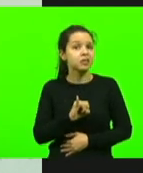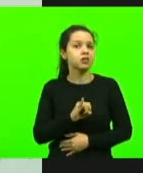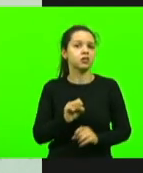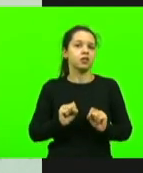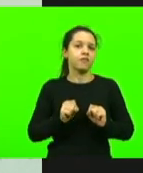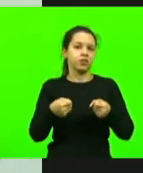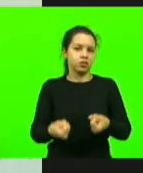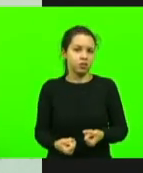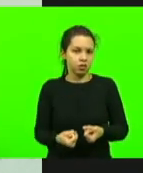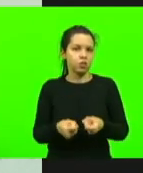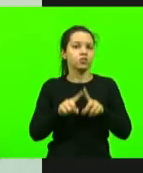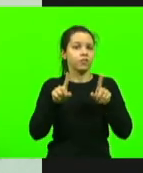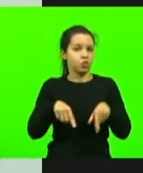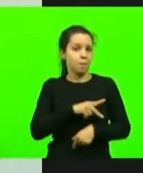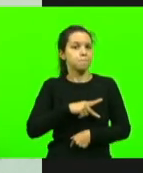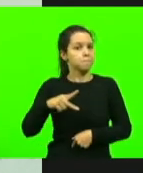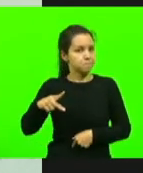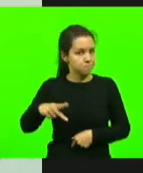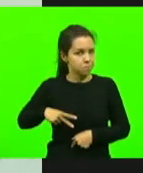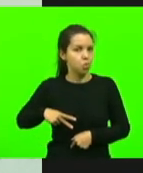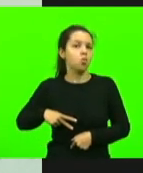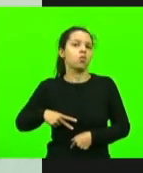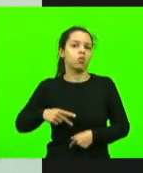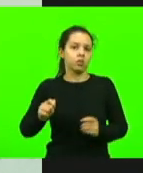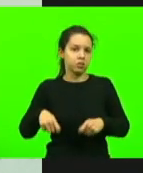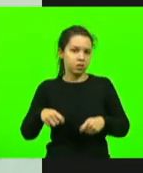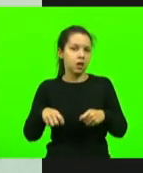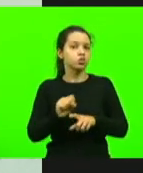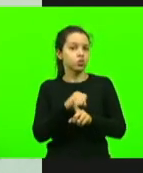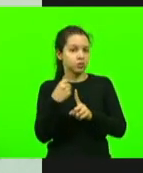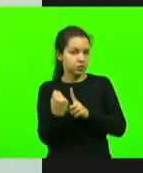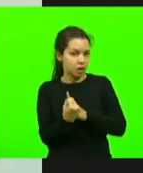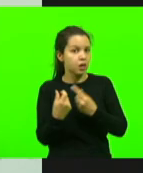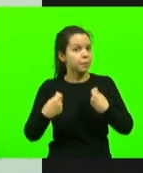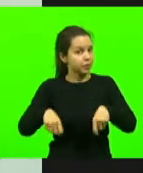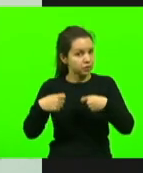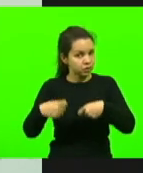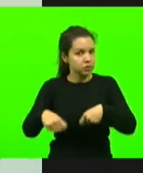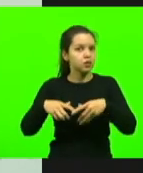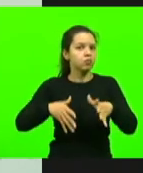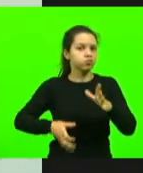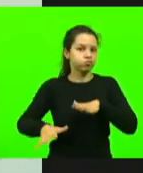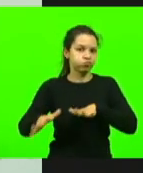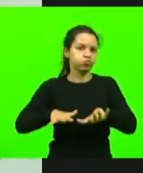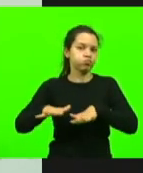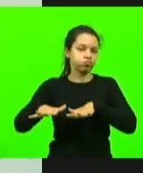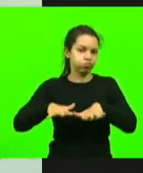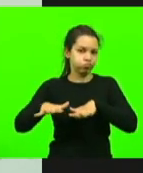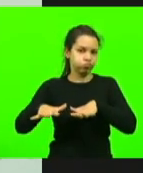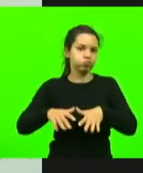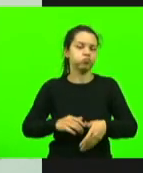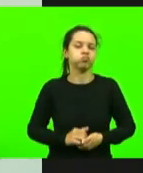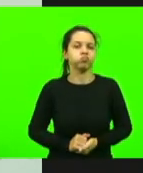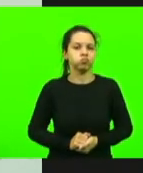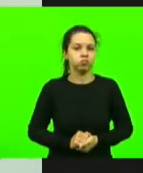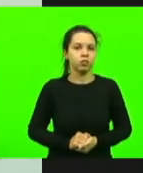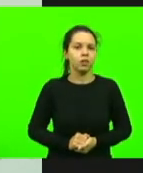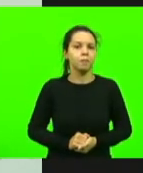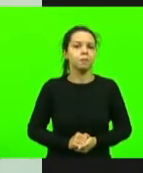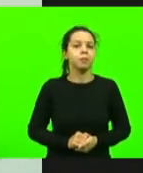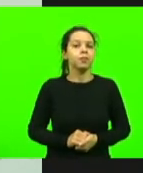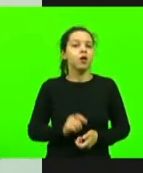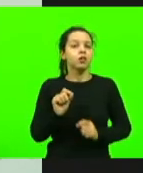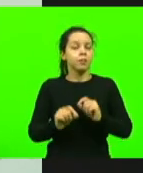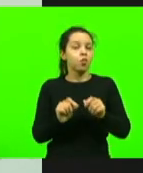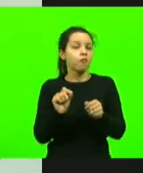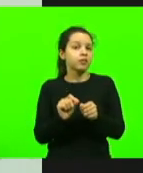e defender o servidor é a sociedade e nós temos Criar e ser Bíblia bom e no que fazer ainda